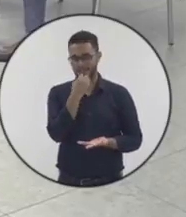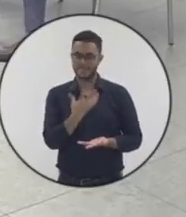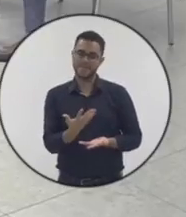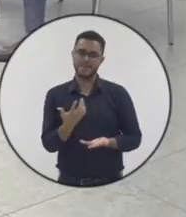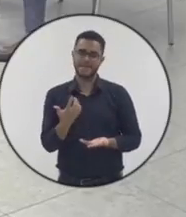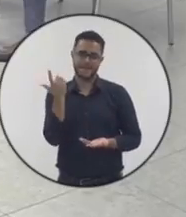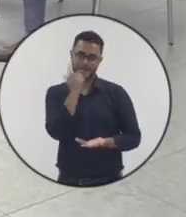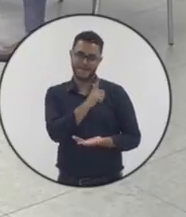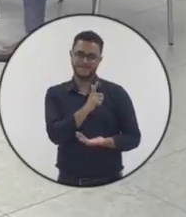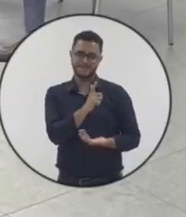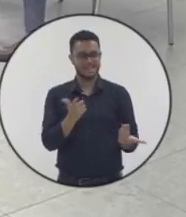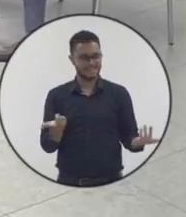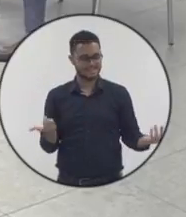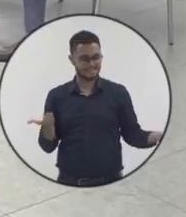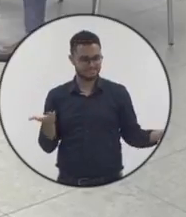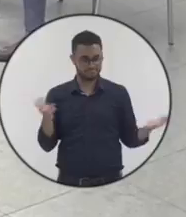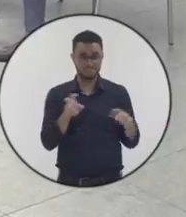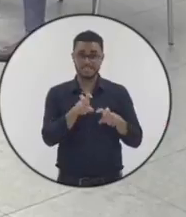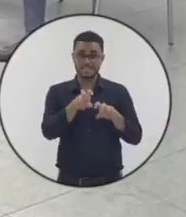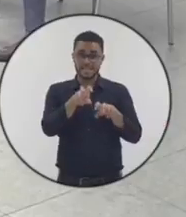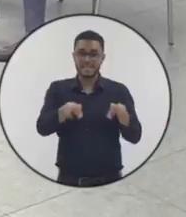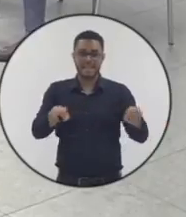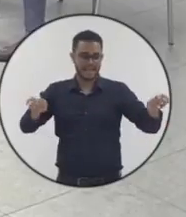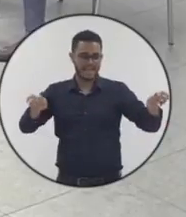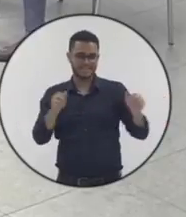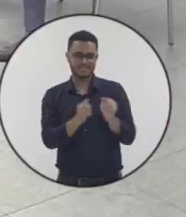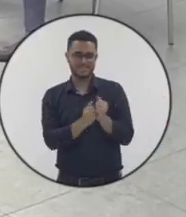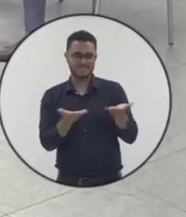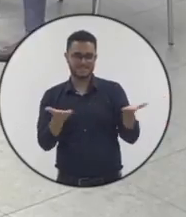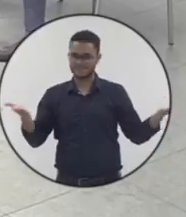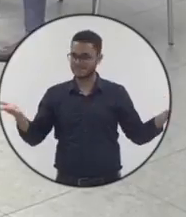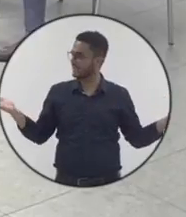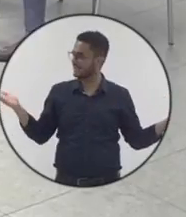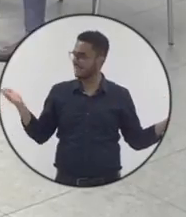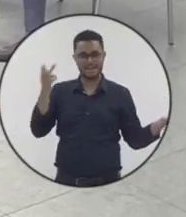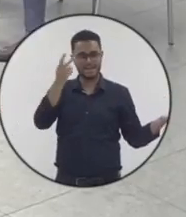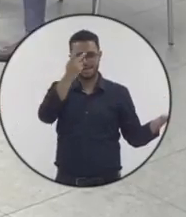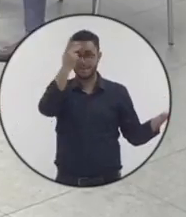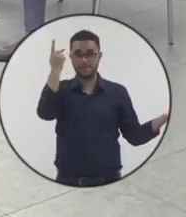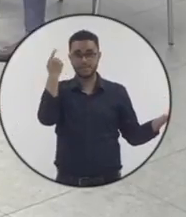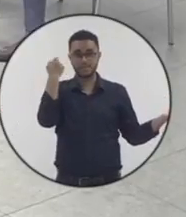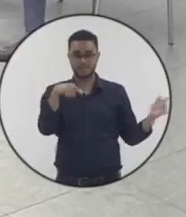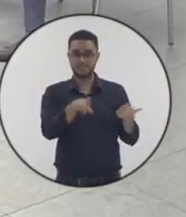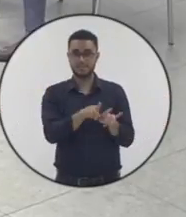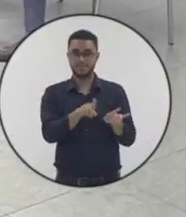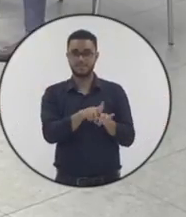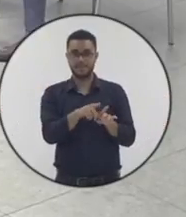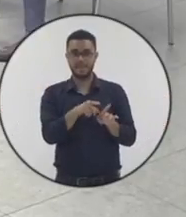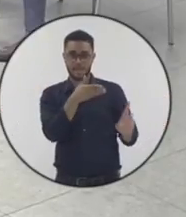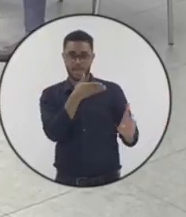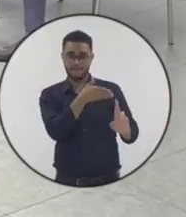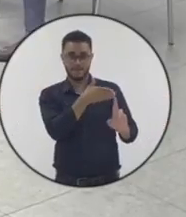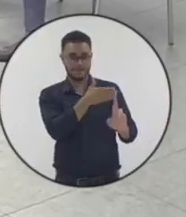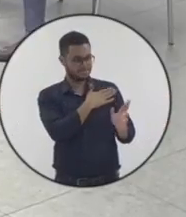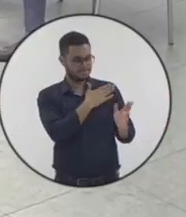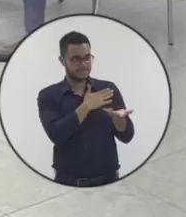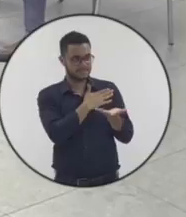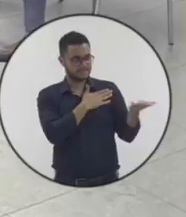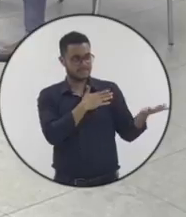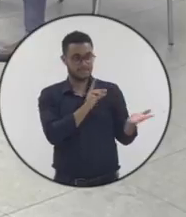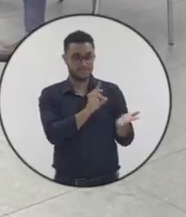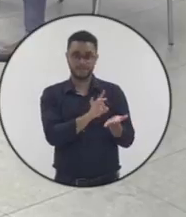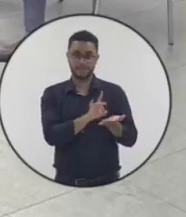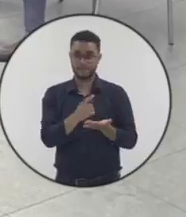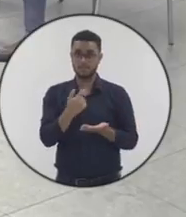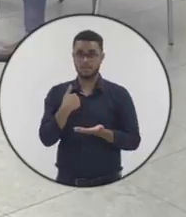poder dividir, né, uma roda de conversa com pessoas que eu também foram referência para mim, e, na verdade, eu estou me